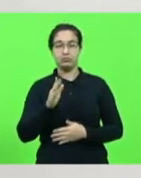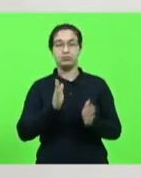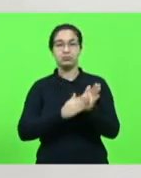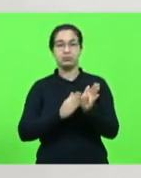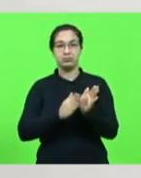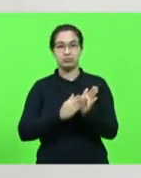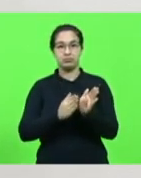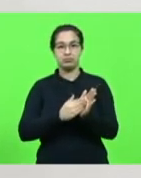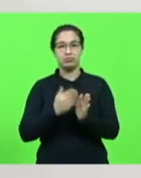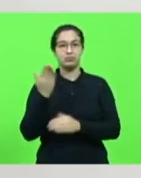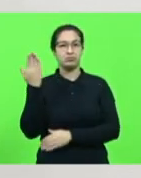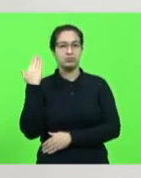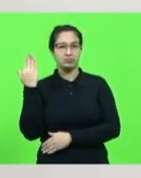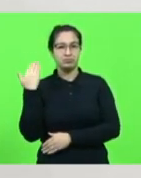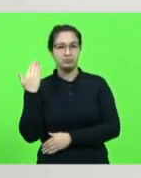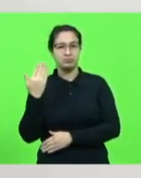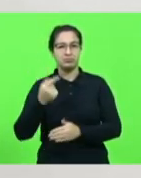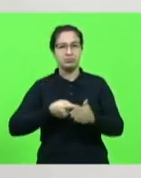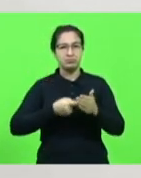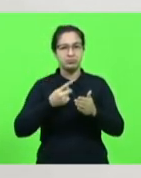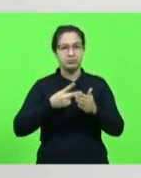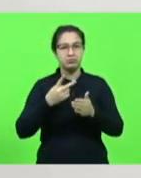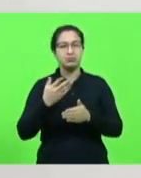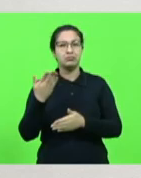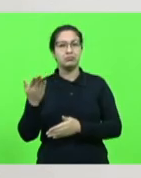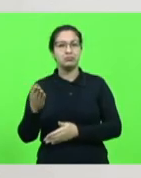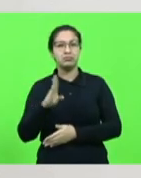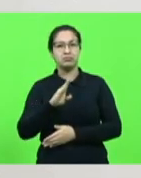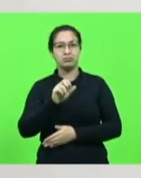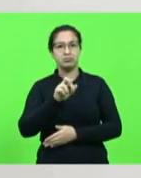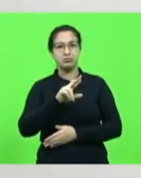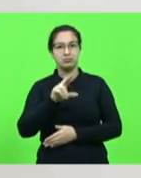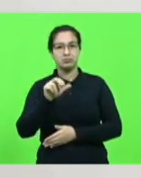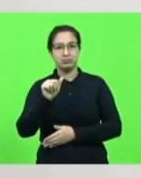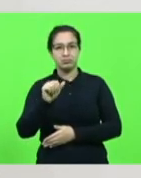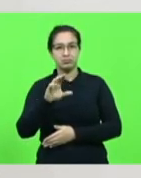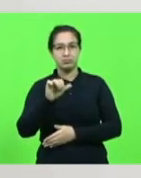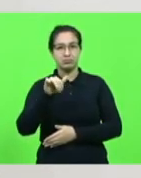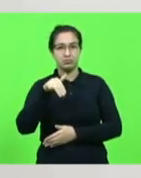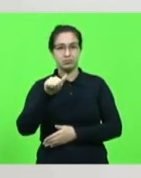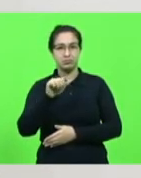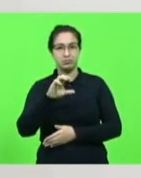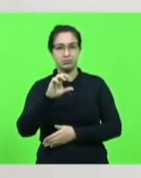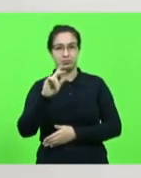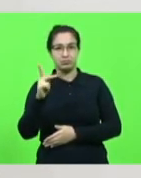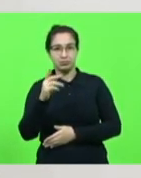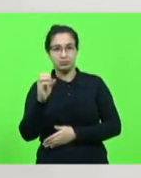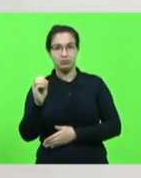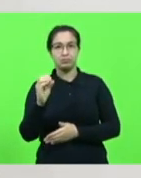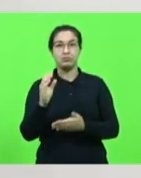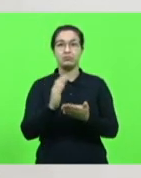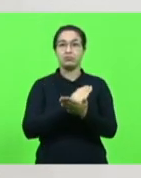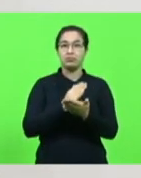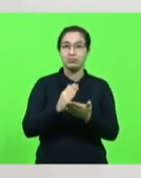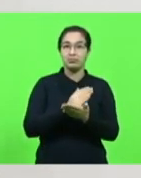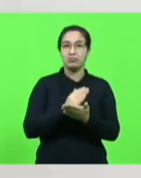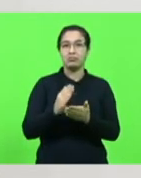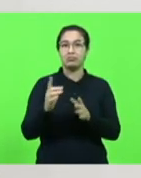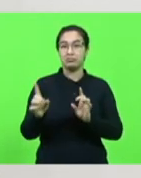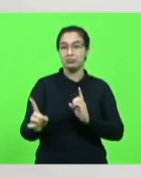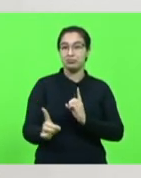dessa batalha, que foi essa Barra do Camacho. Eu acho que os parlamentares já não me aguentavam mais. Alguns me encontram nos corredores. Ei, a Barra do